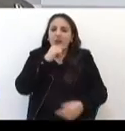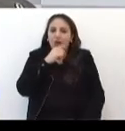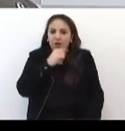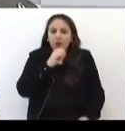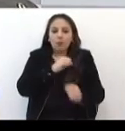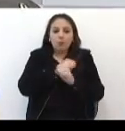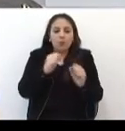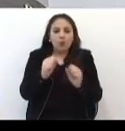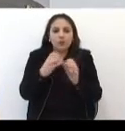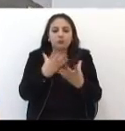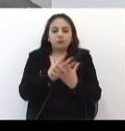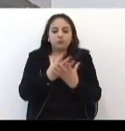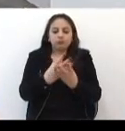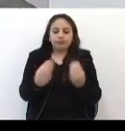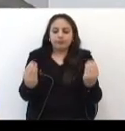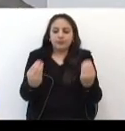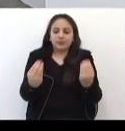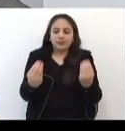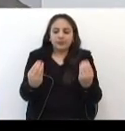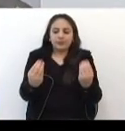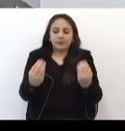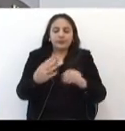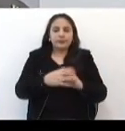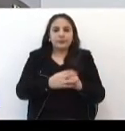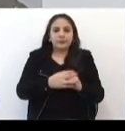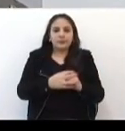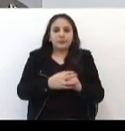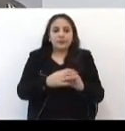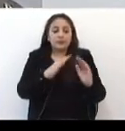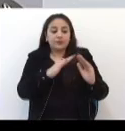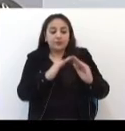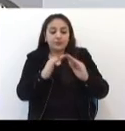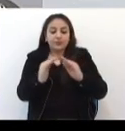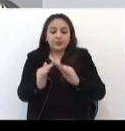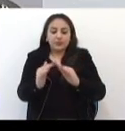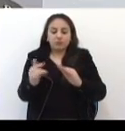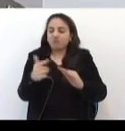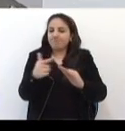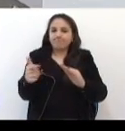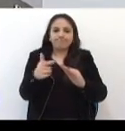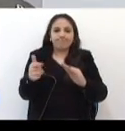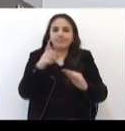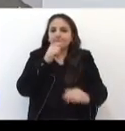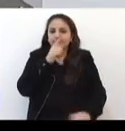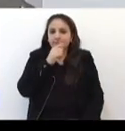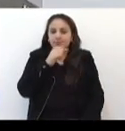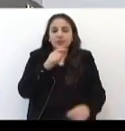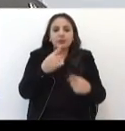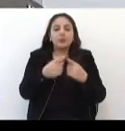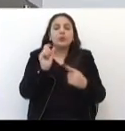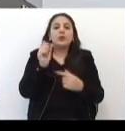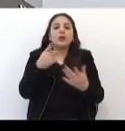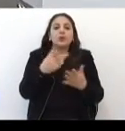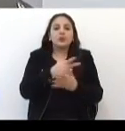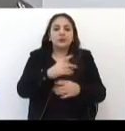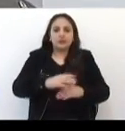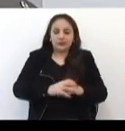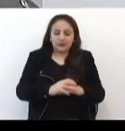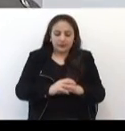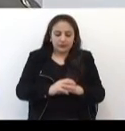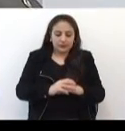sumir, 99% some o curso da água, então vizinhos vão ficar sem essa água. E o que vai